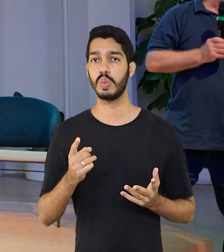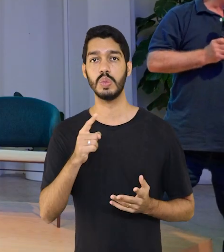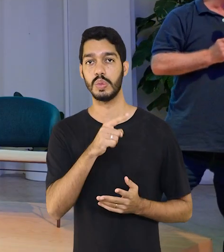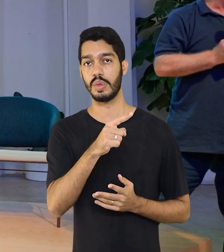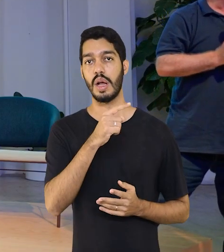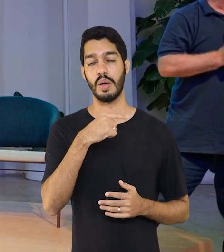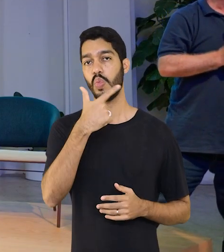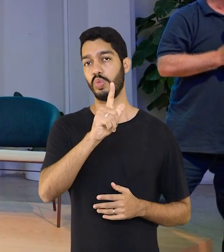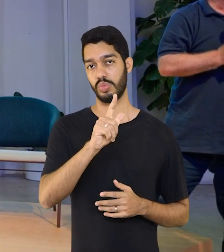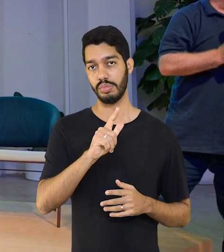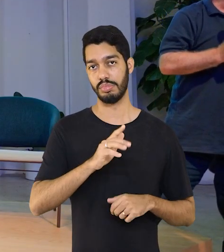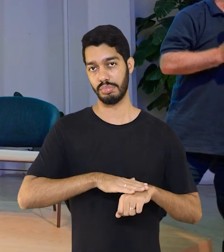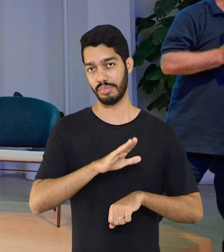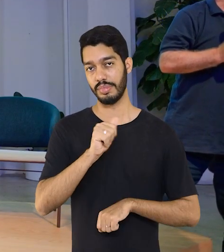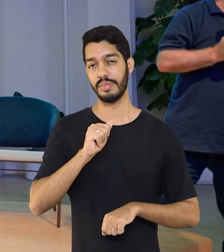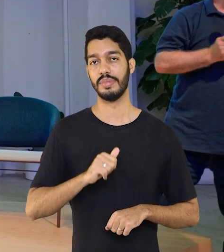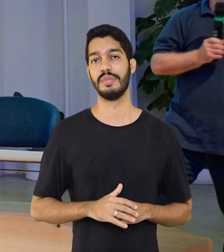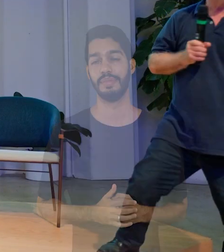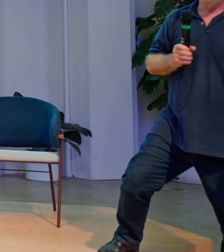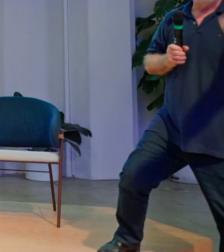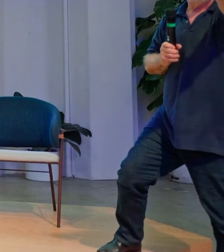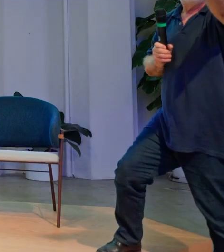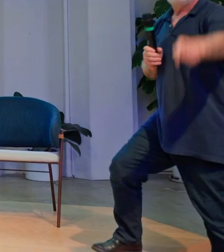Ele lá, depois ele. Tá bom. Já caiu.